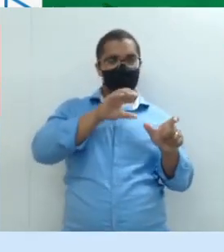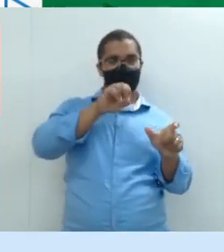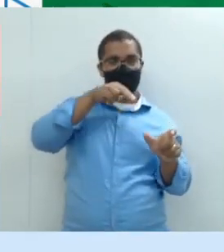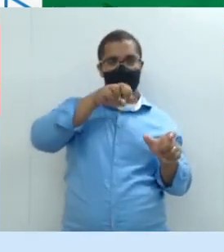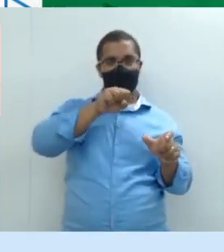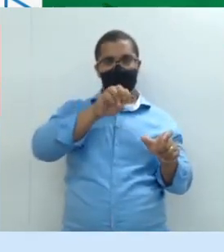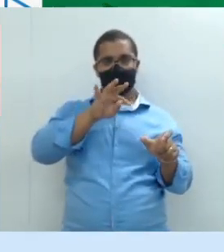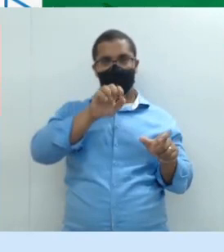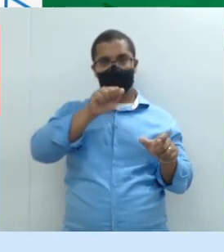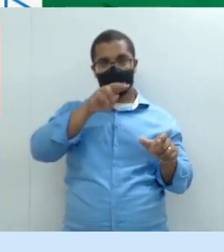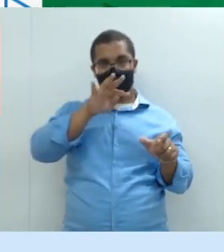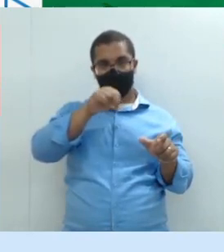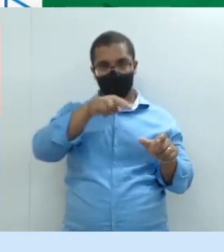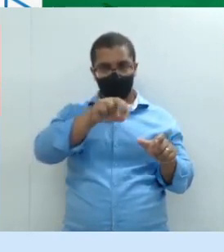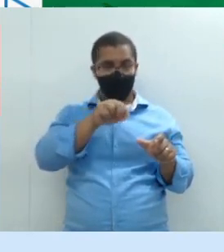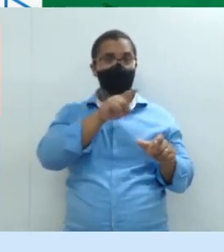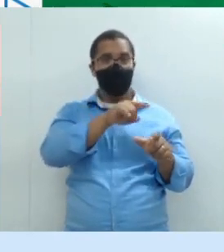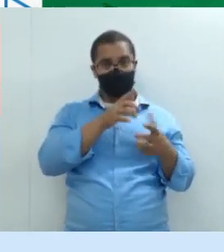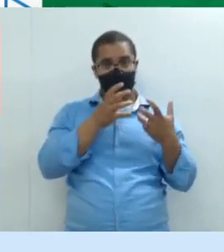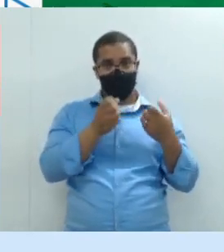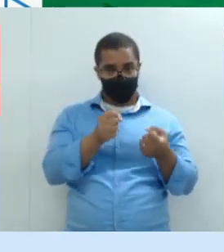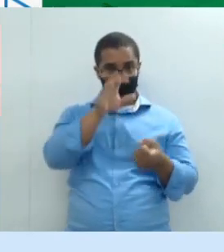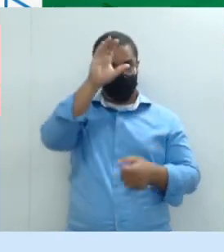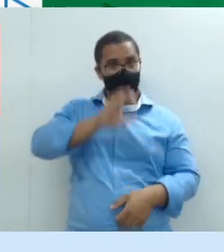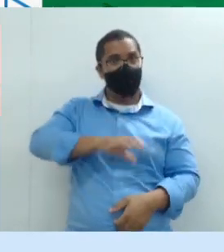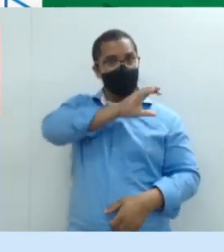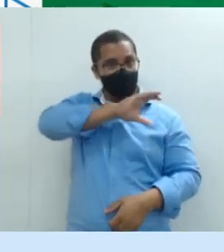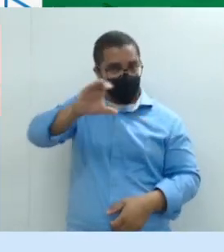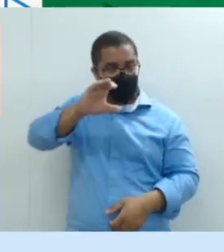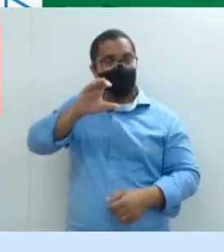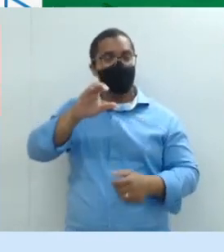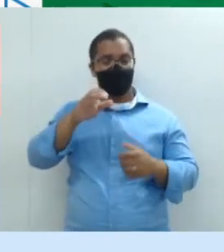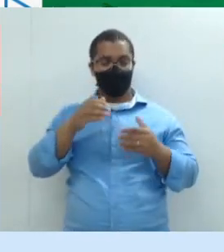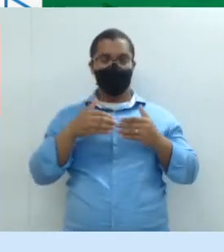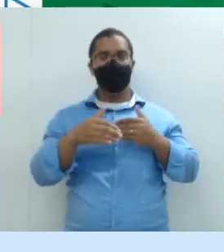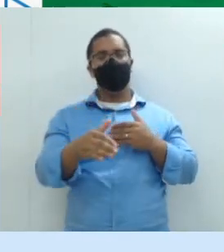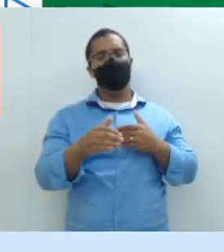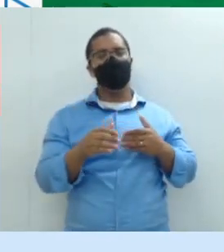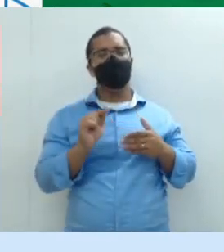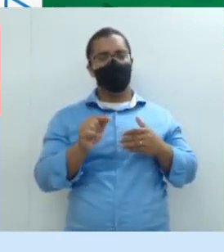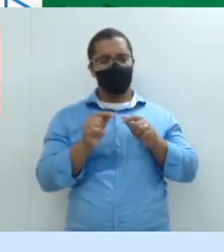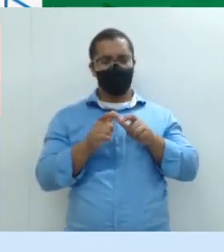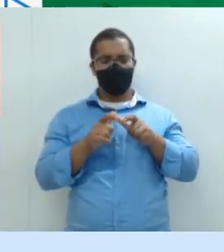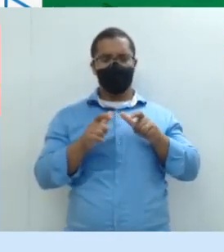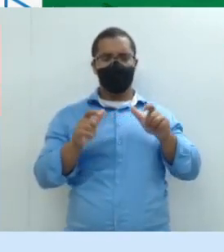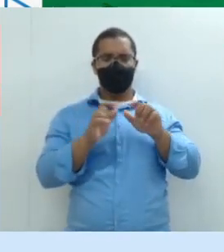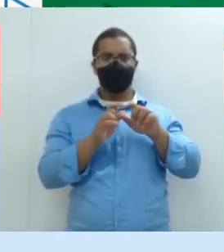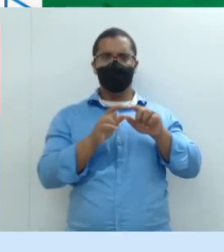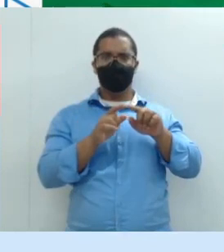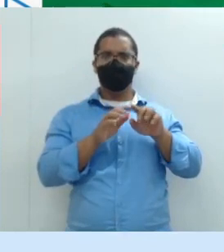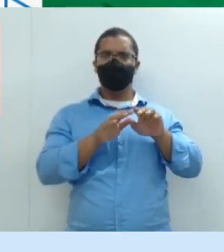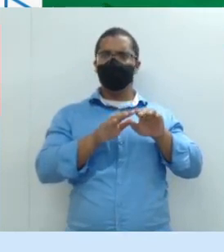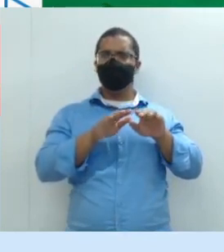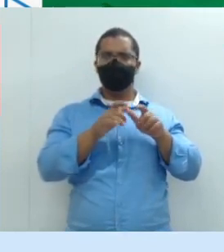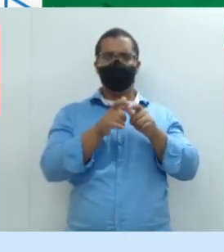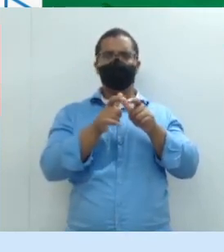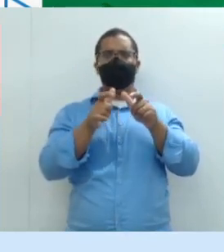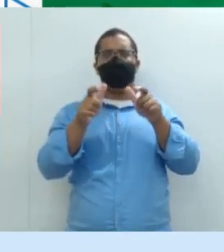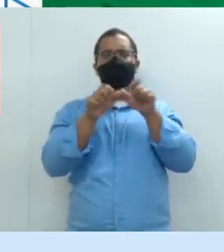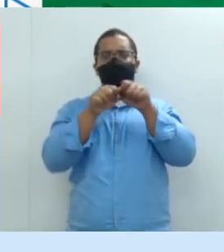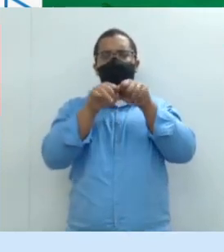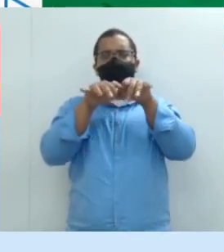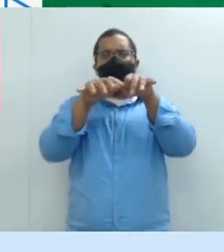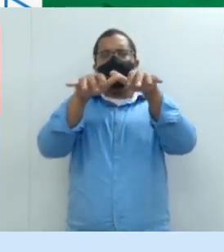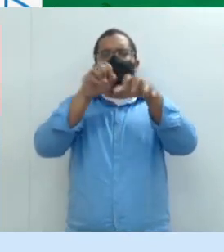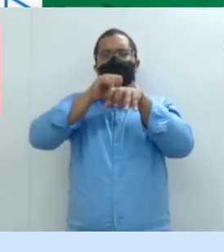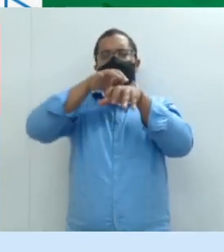se converte ao catolicismo, você pode perceber então essa missão crescente, ascendente, e vai ficar ainda maior quando